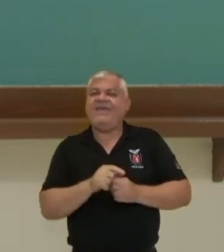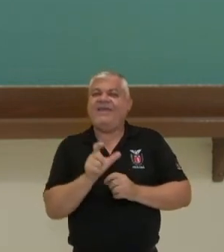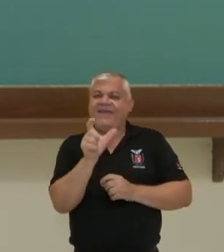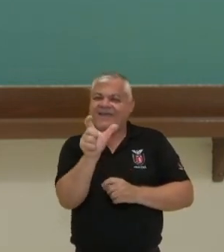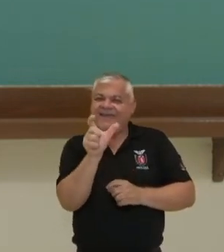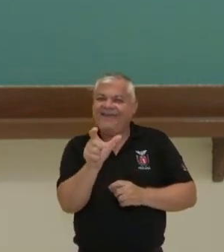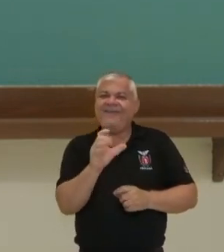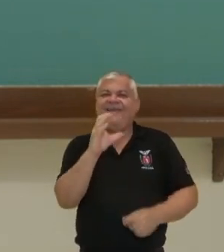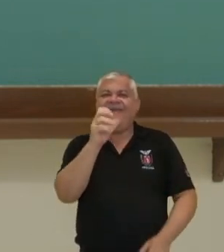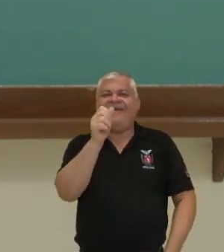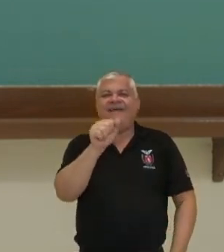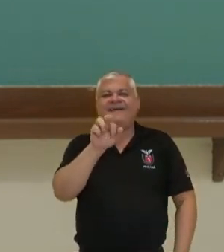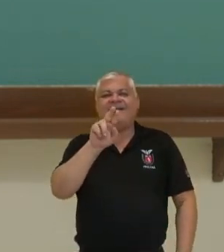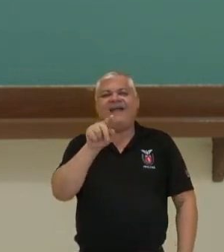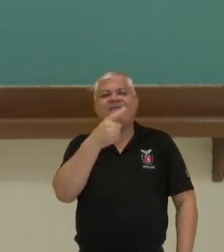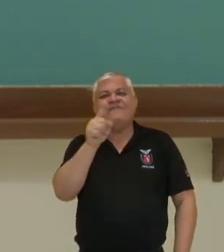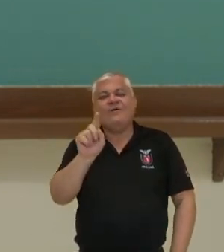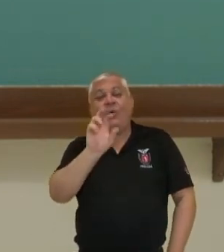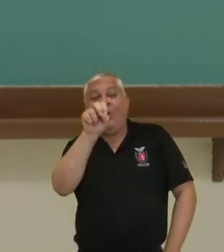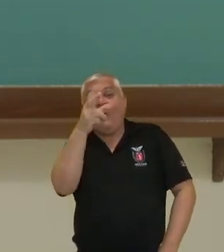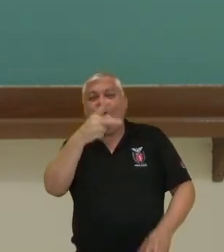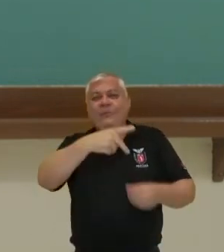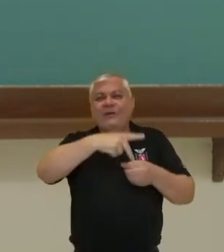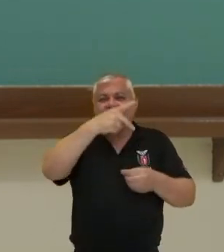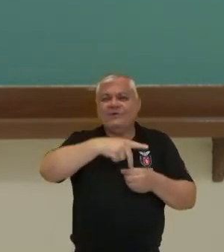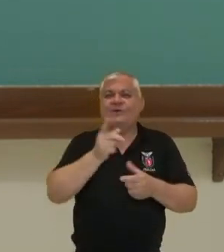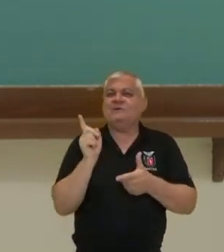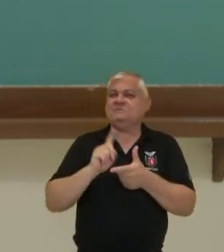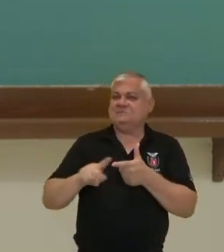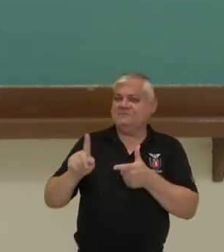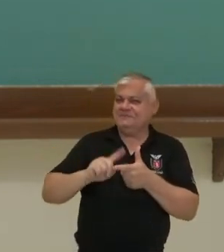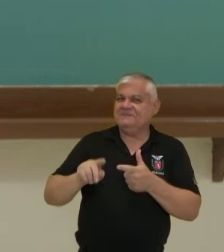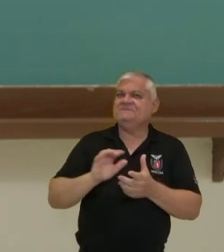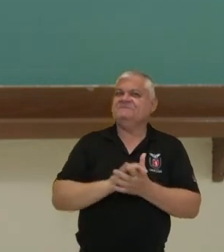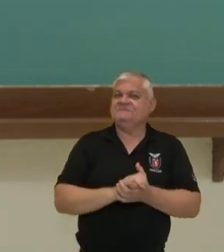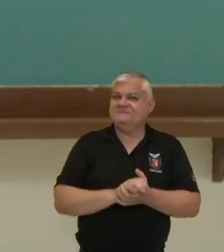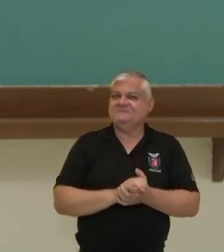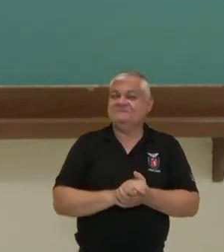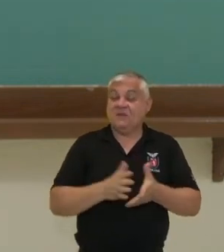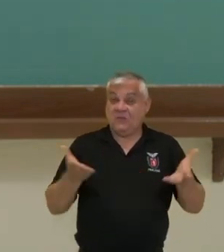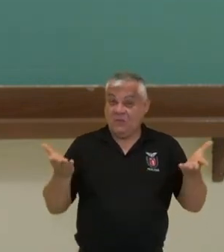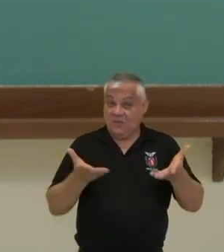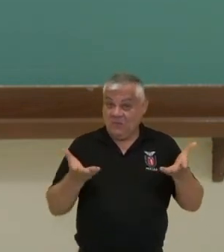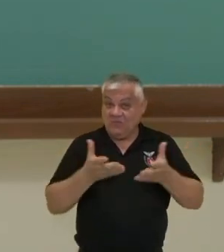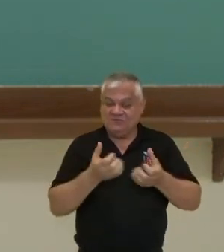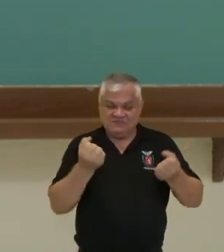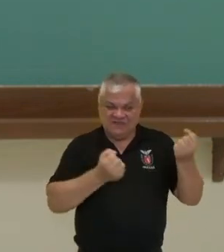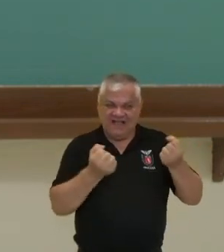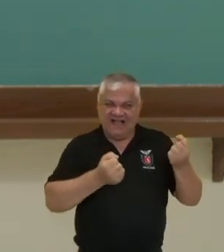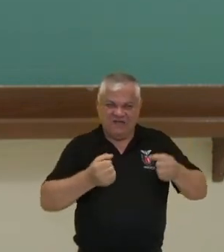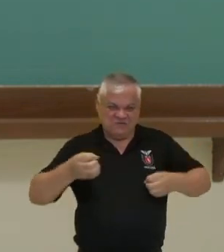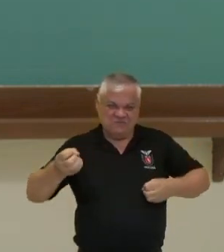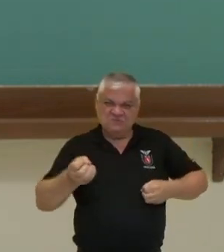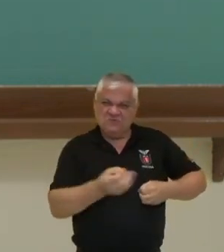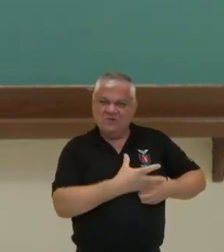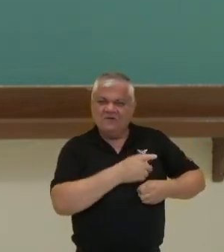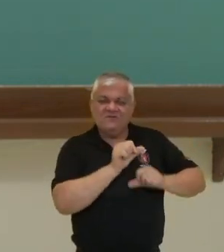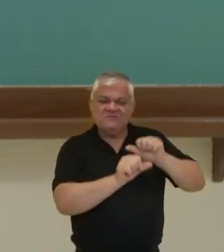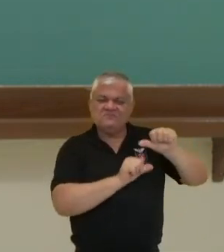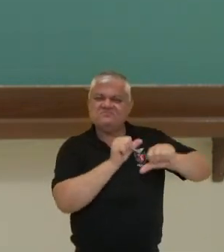mineral ou até mesmo do próprio petróleo Isso é um problema na atualidade os carros mais modernos ele ficou